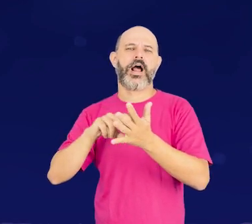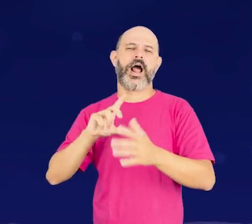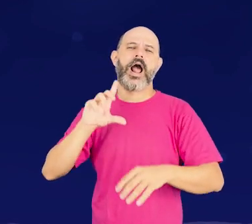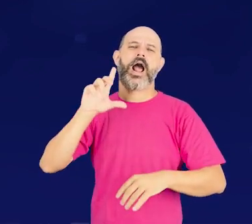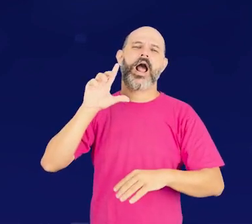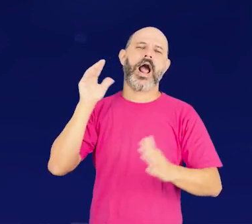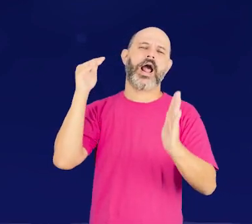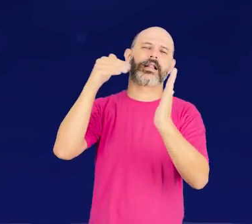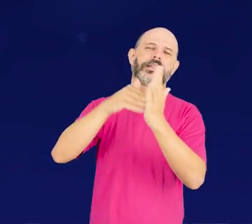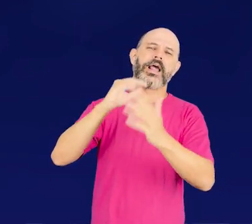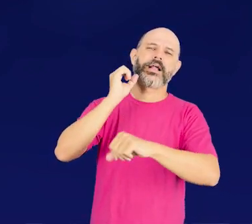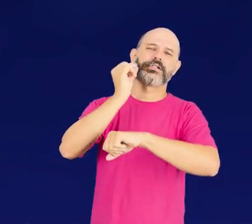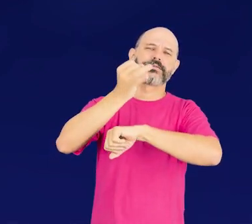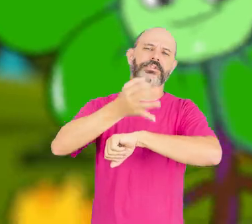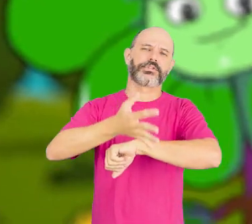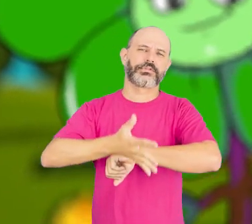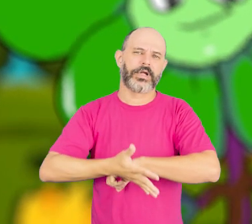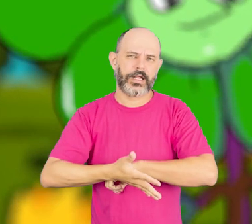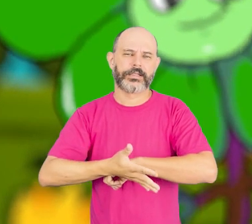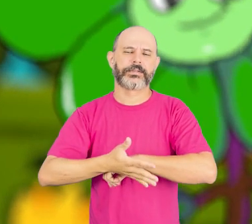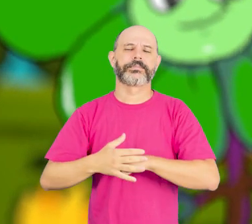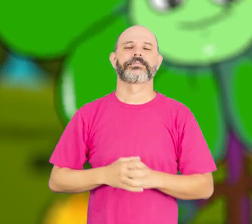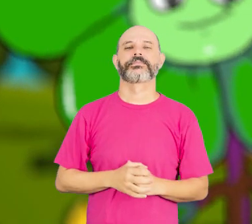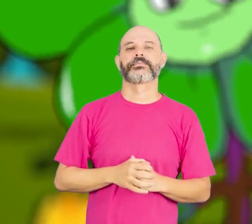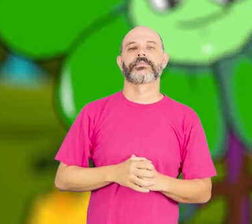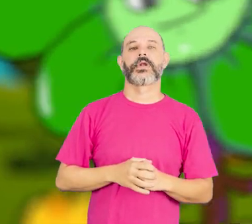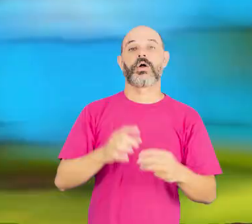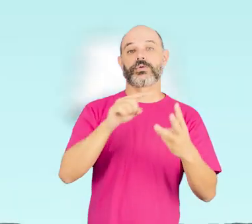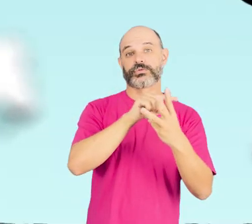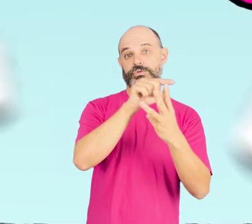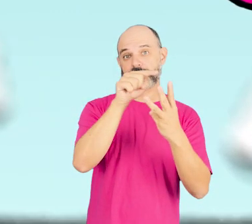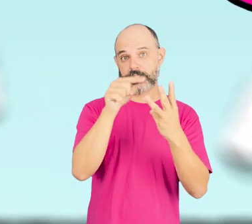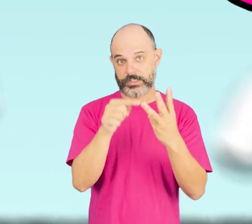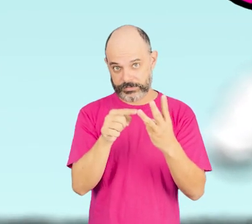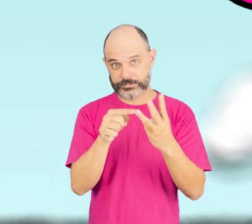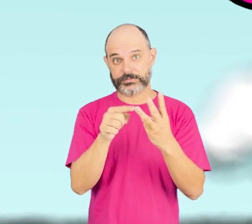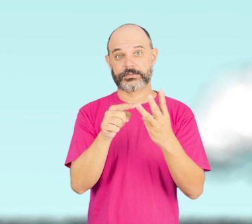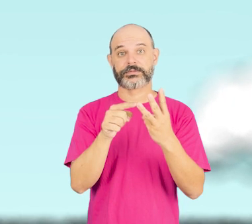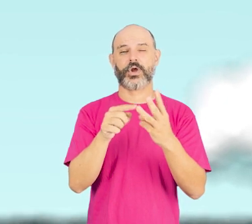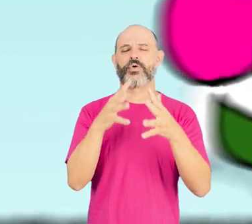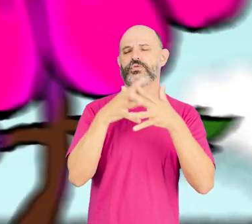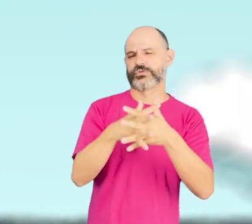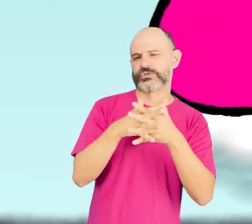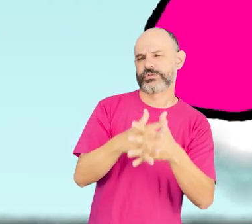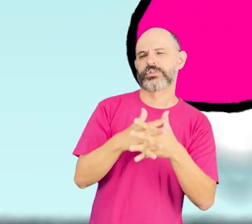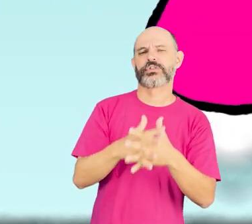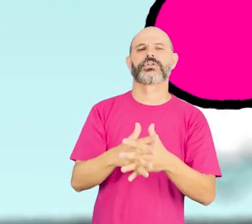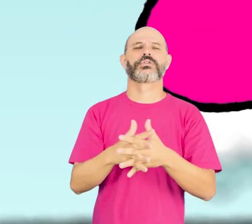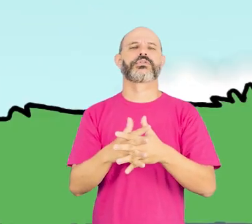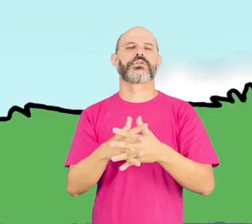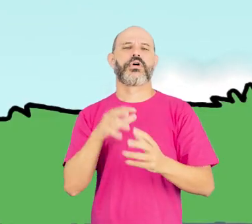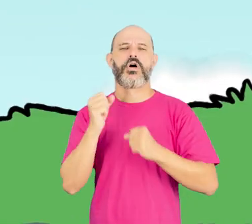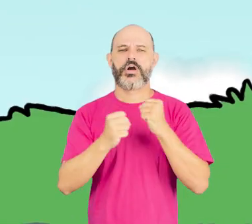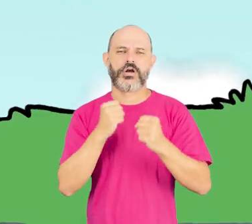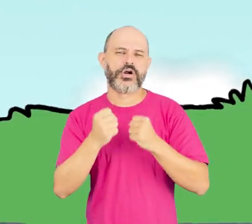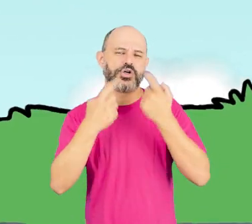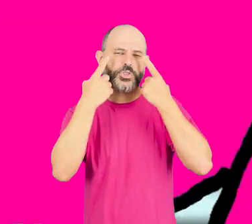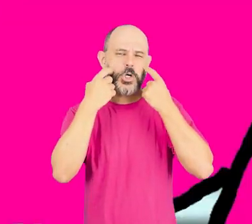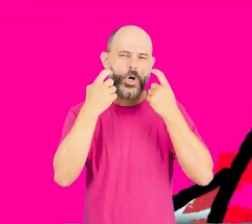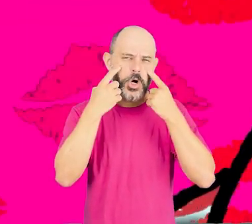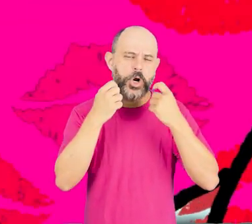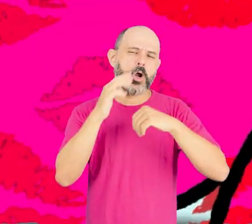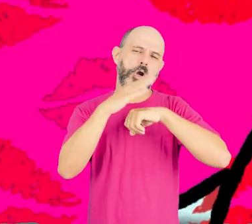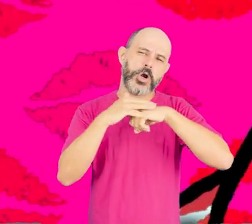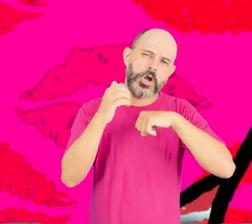de madrugada. É, com o trio formado, teve confusões, correria, choros, colinhos